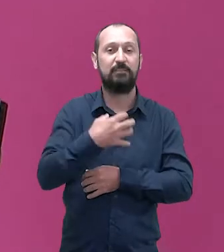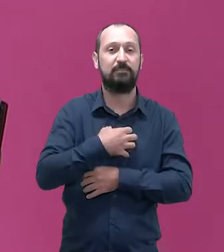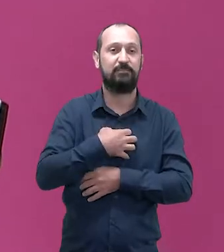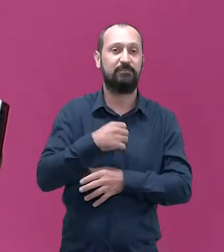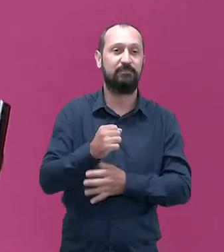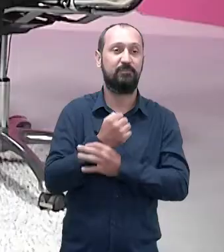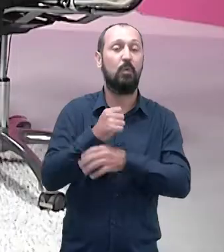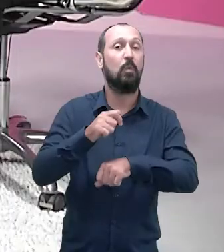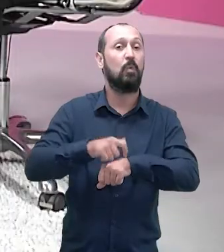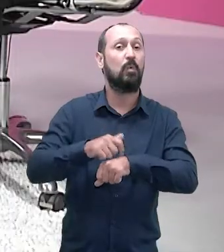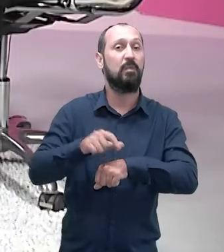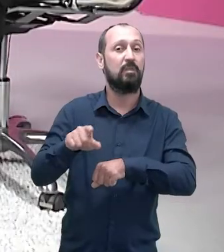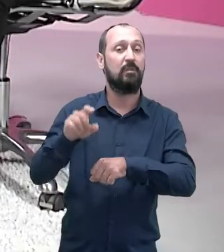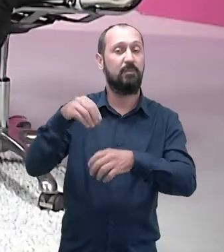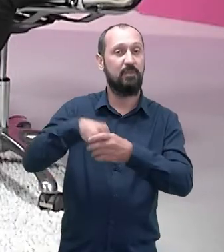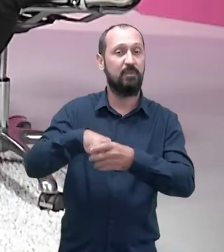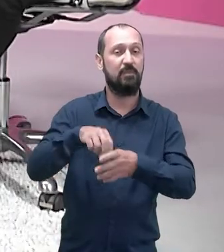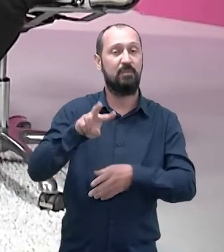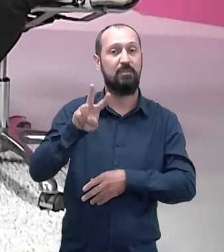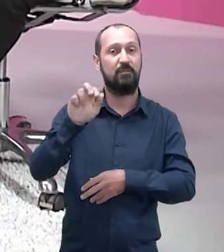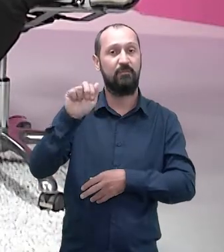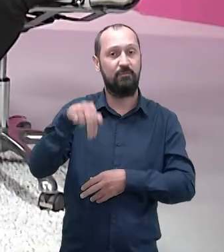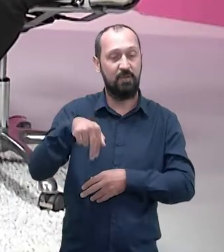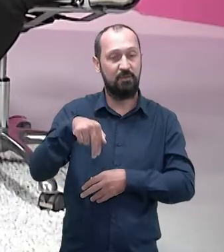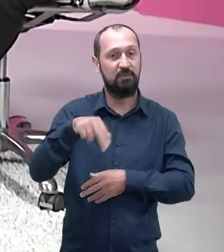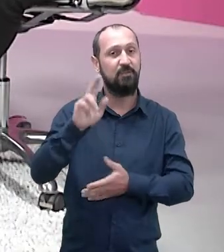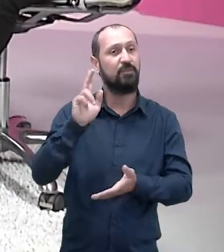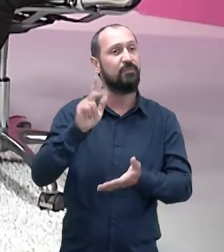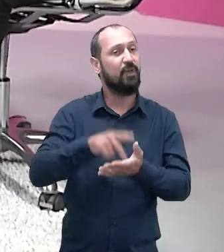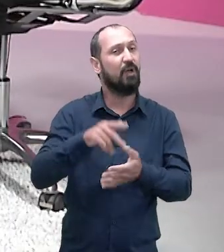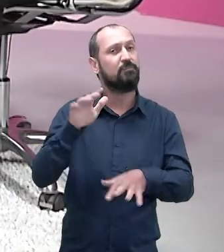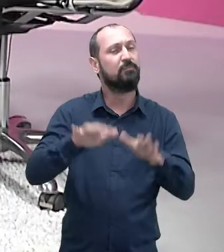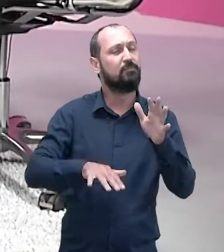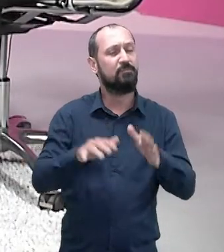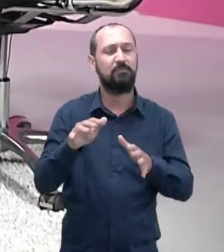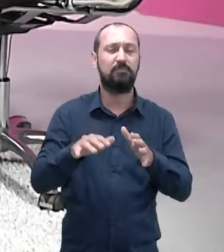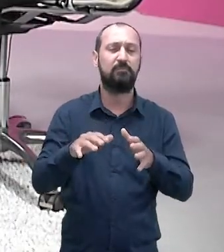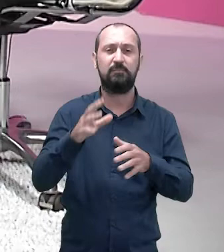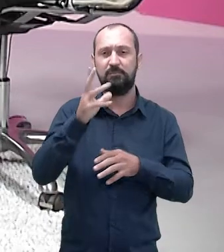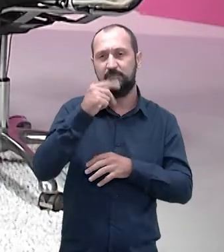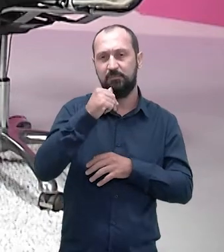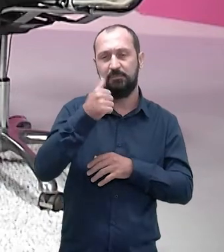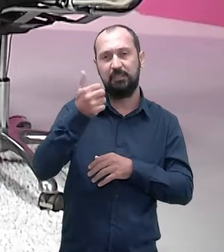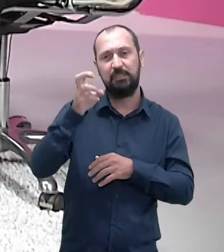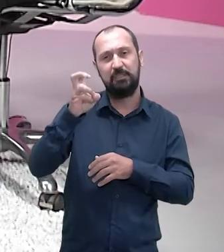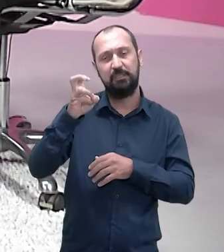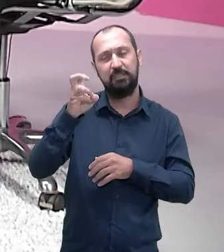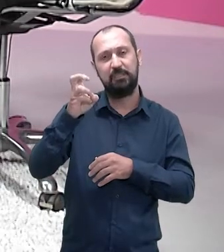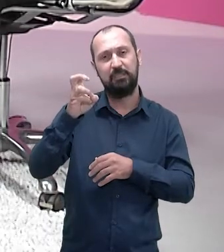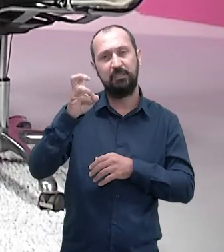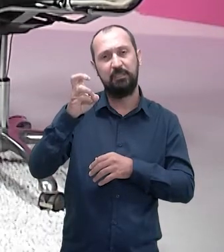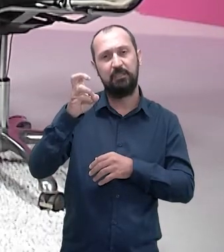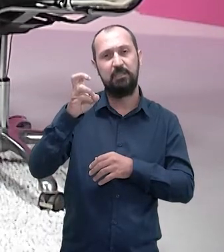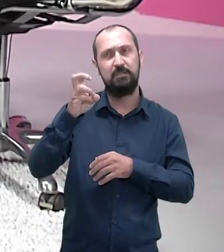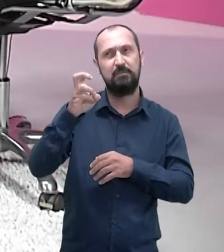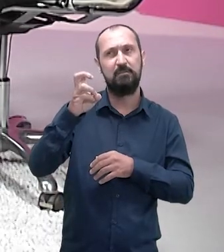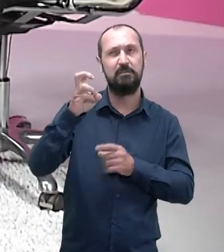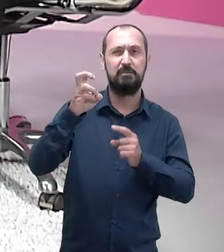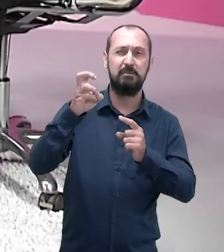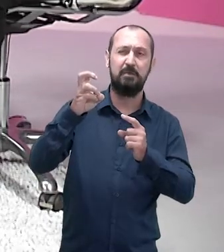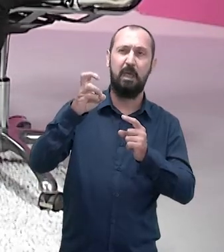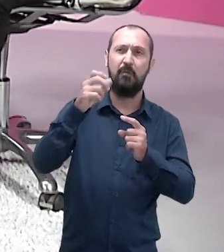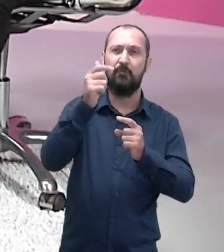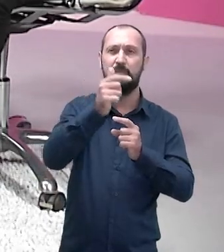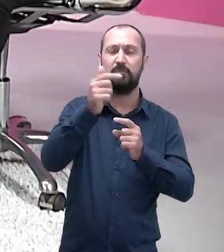dessa criança. O tempo dessa criança dentro de uma van, geralmente ela demora de 15 a 22